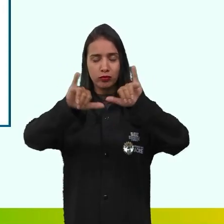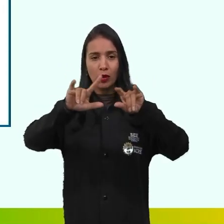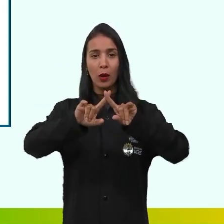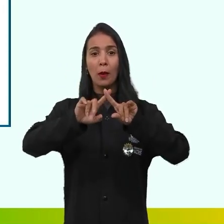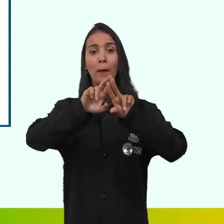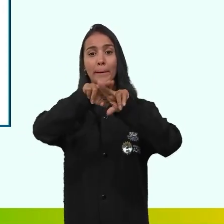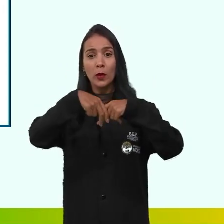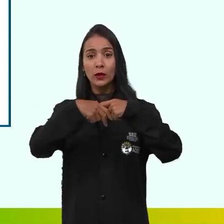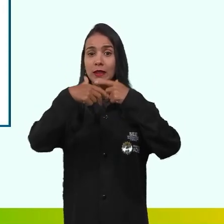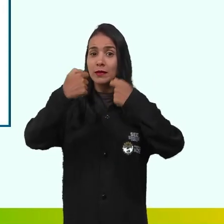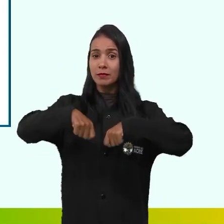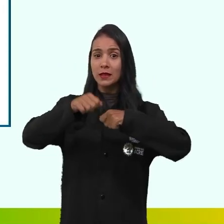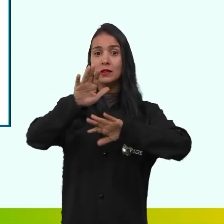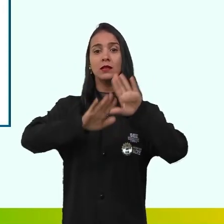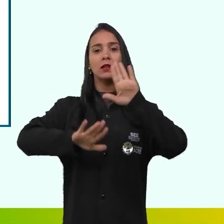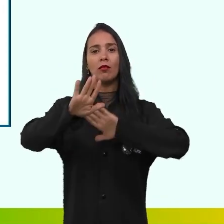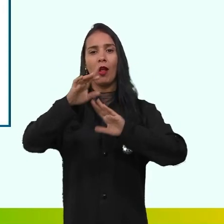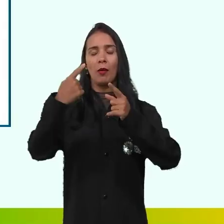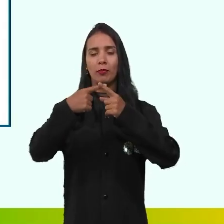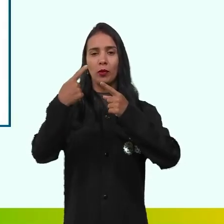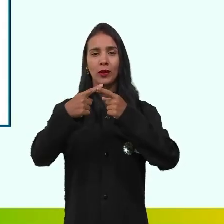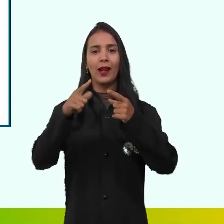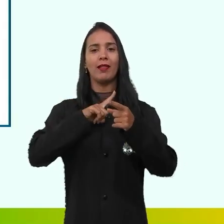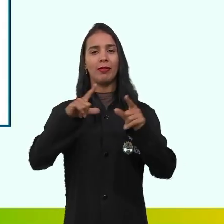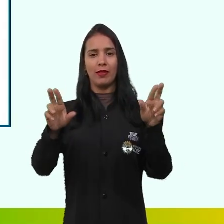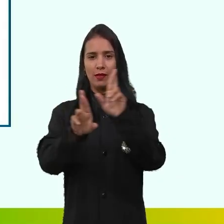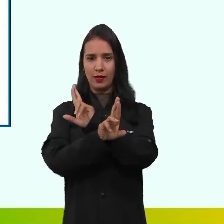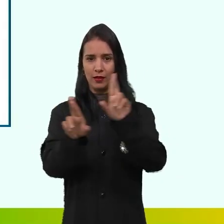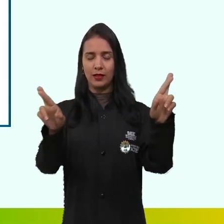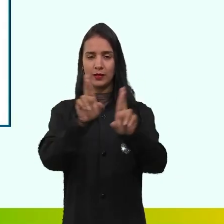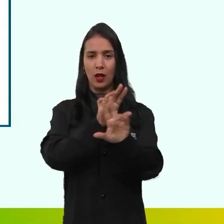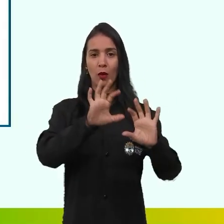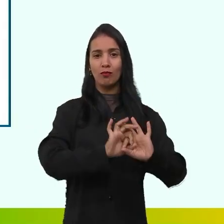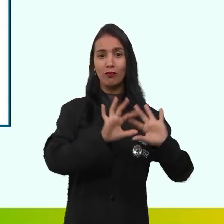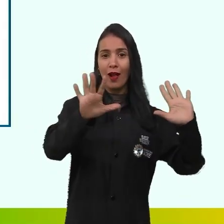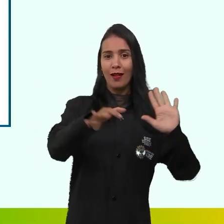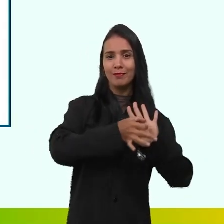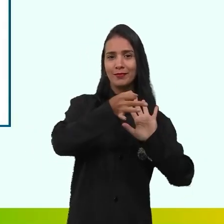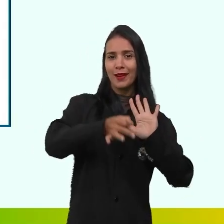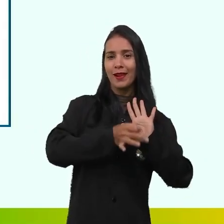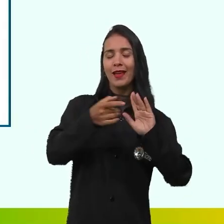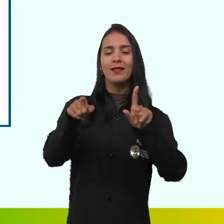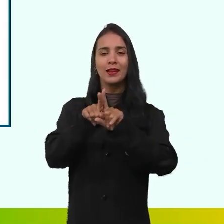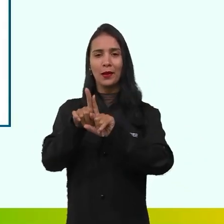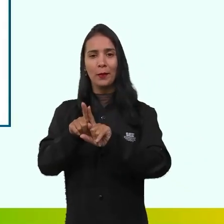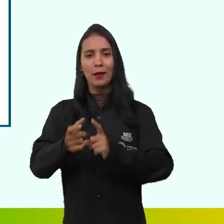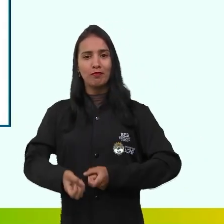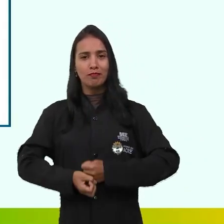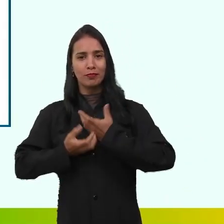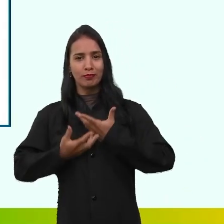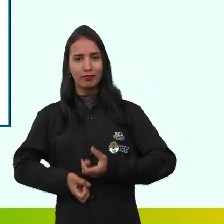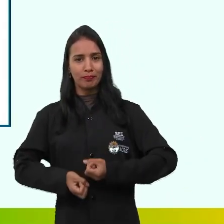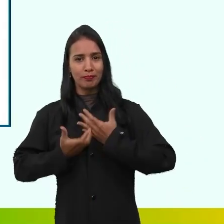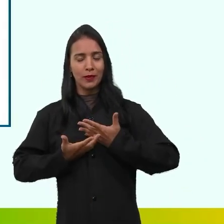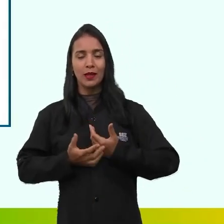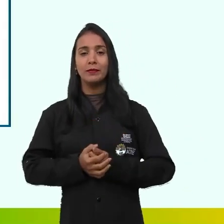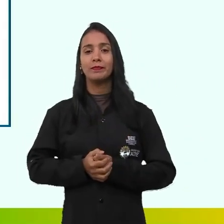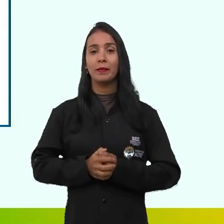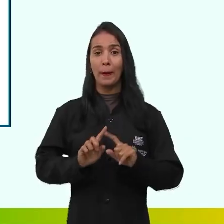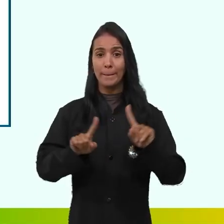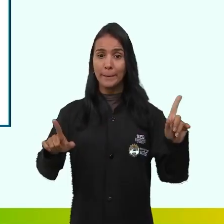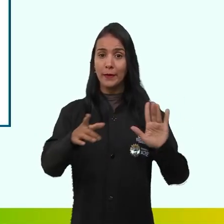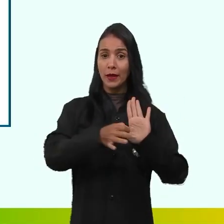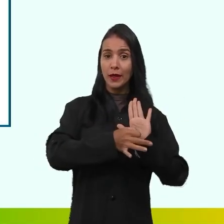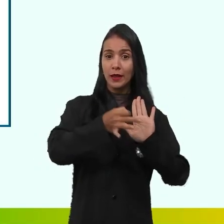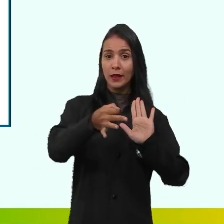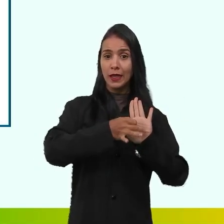nossa aula acerca da liberdade de opinião e expressão, tá? Essa questão da liberdade de